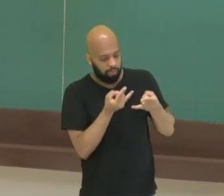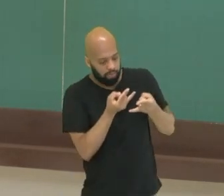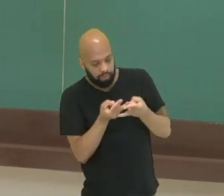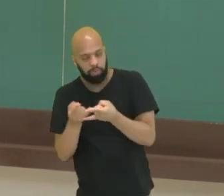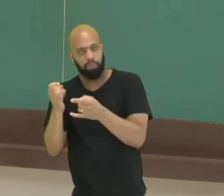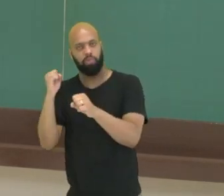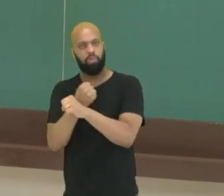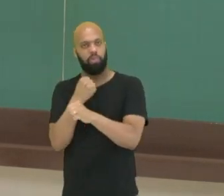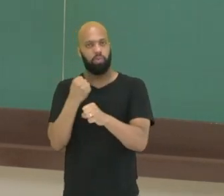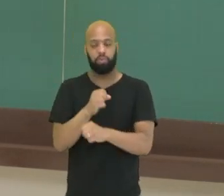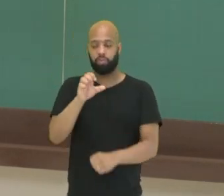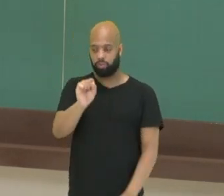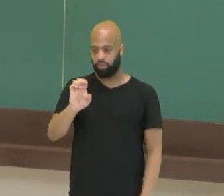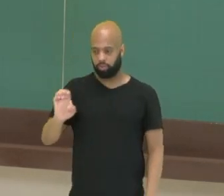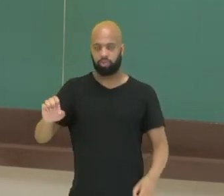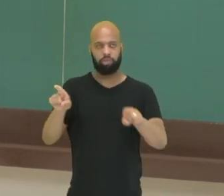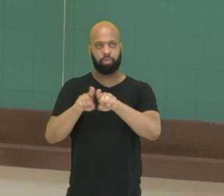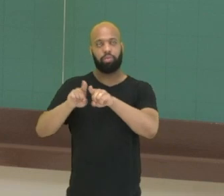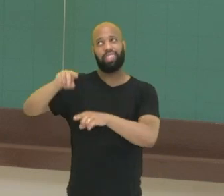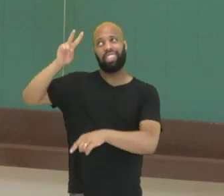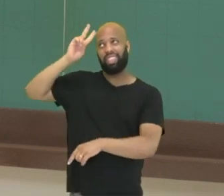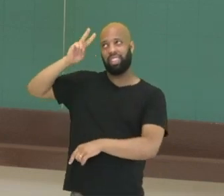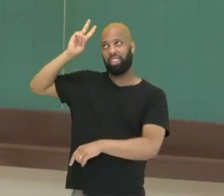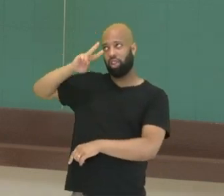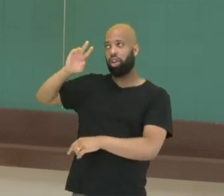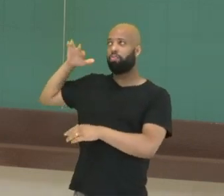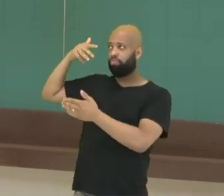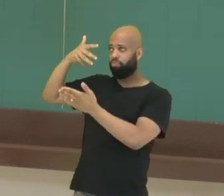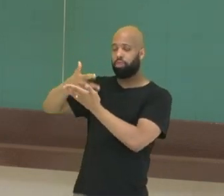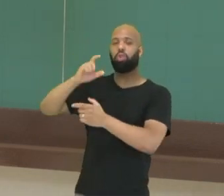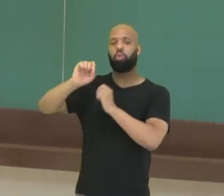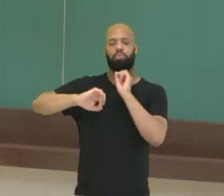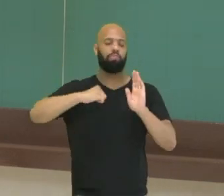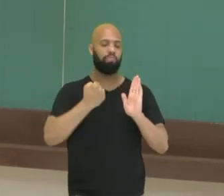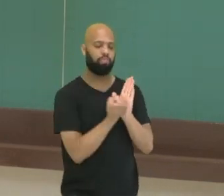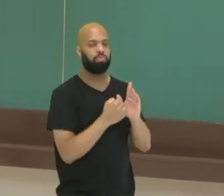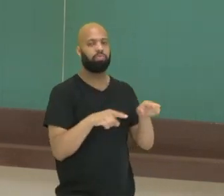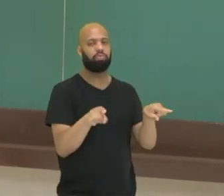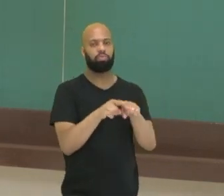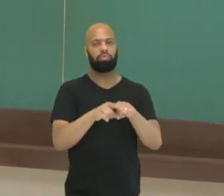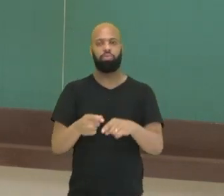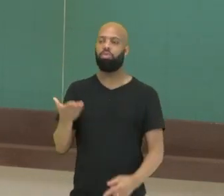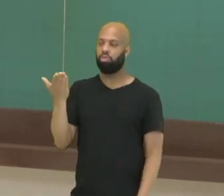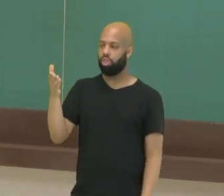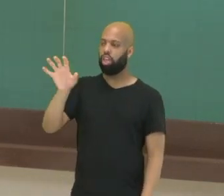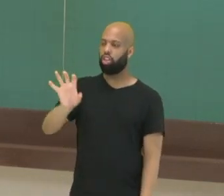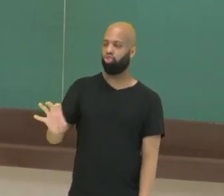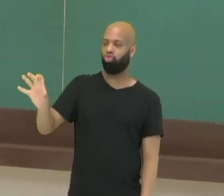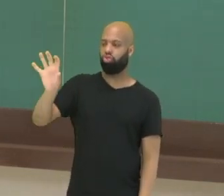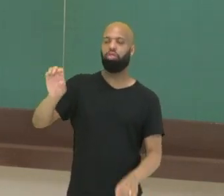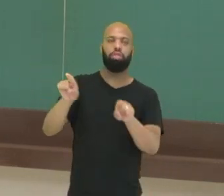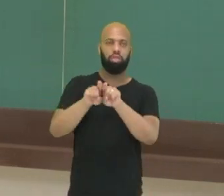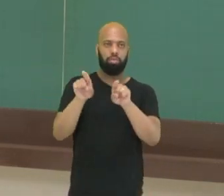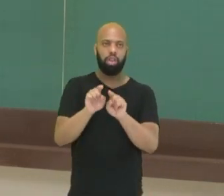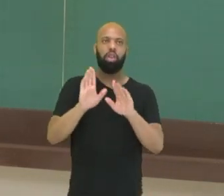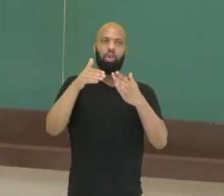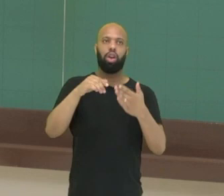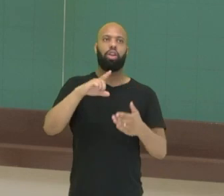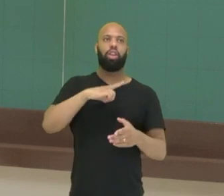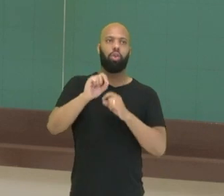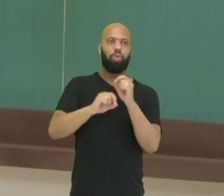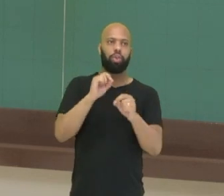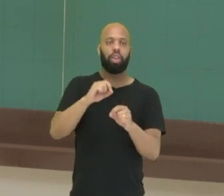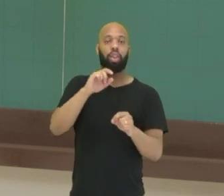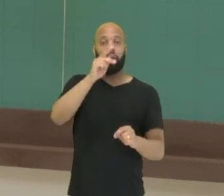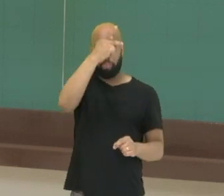de ferrovias no Sudeste. Historicamente ficou como referência na região Sudeste também, né? E aí essa